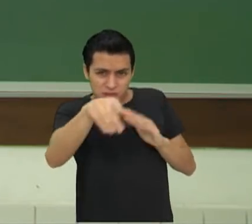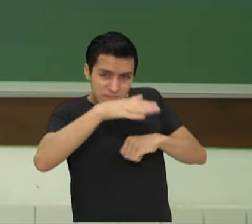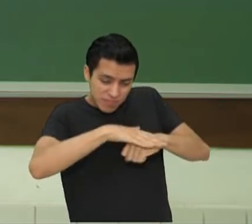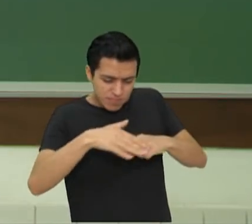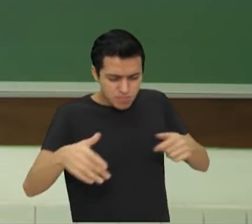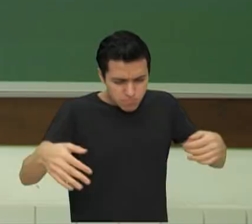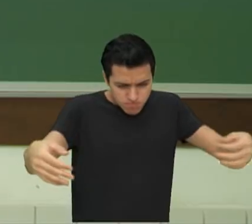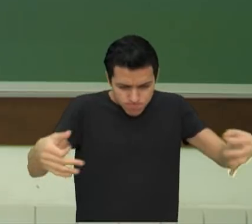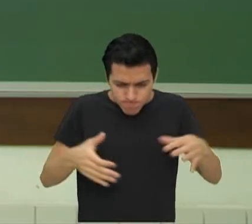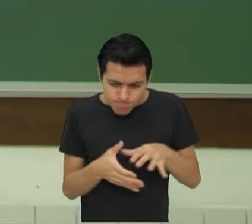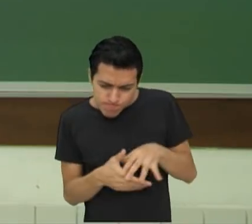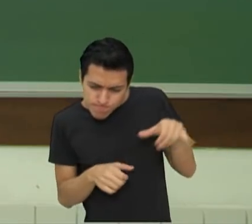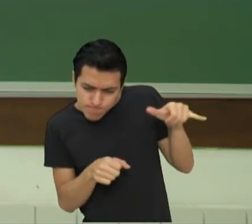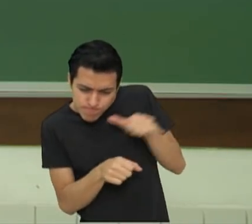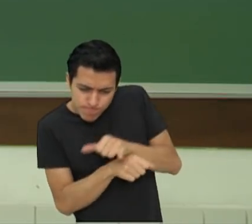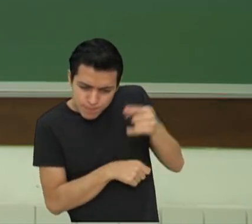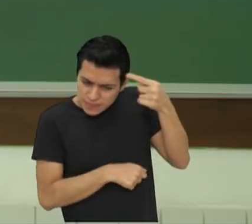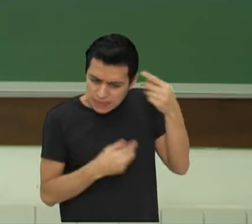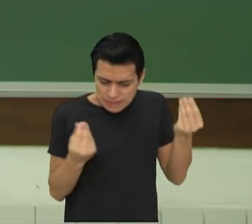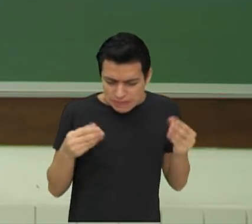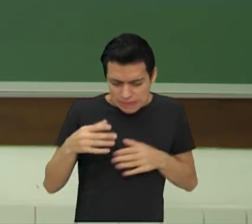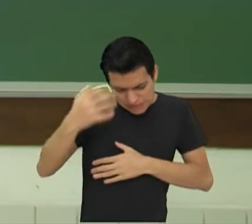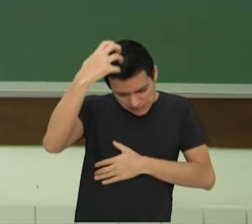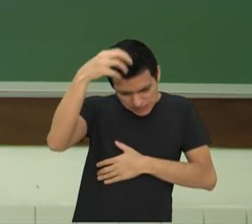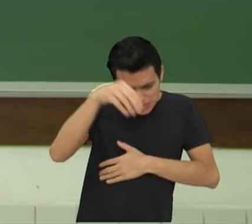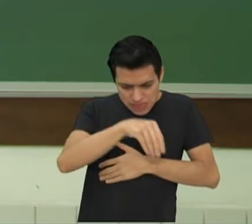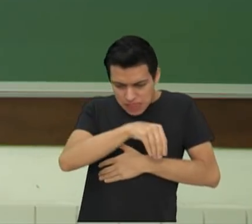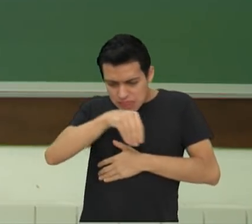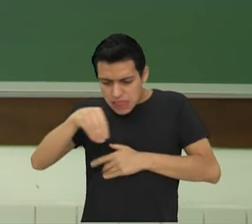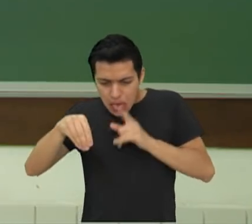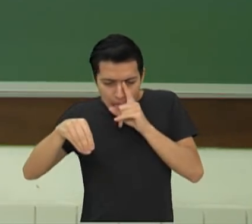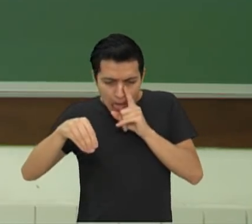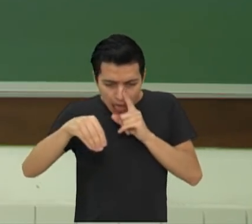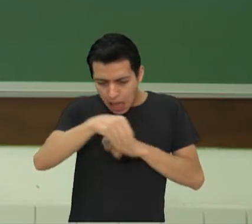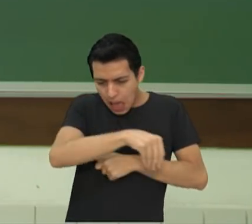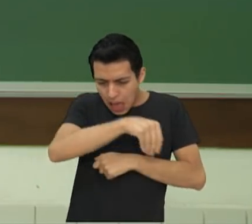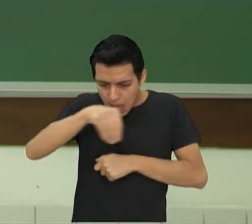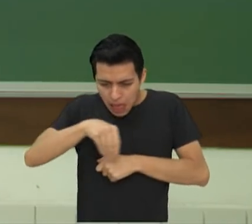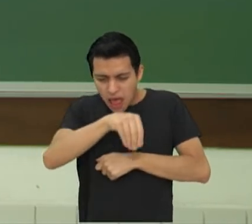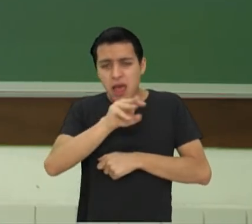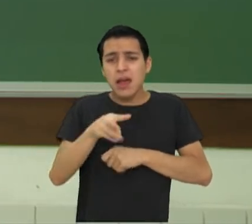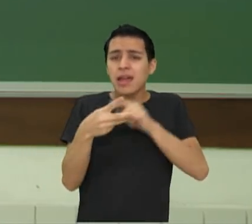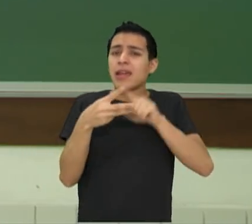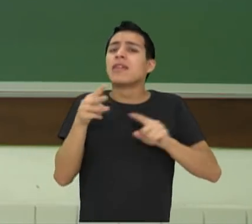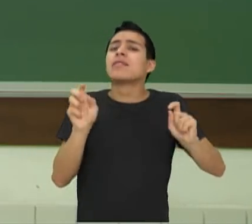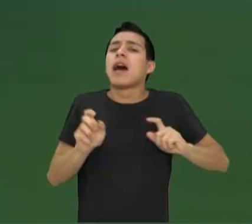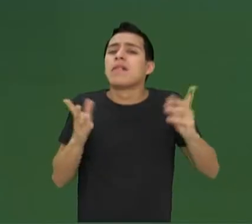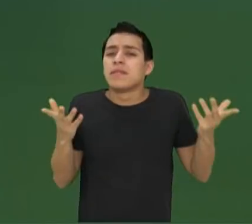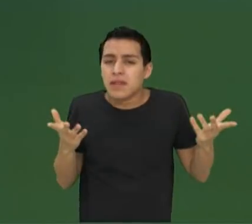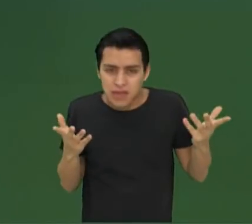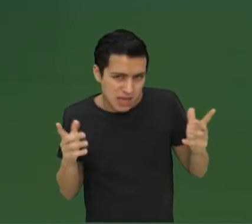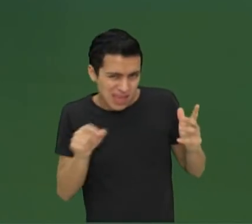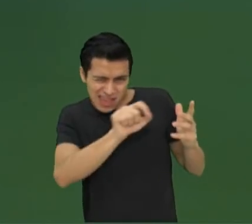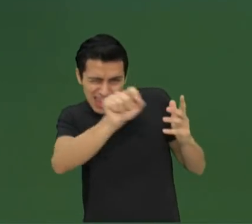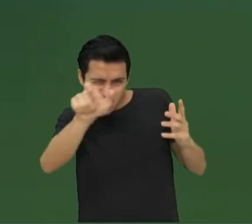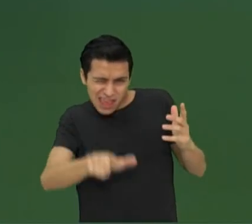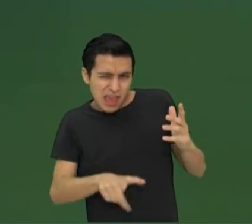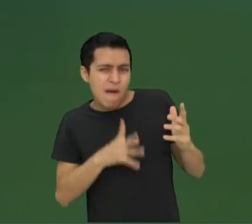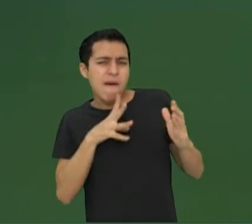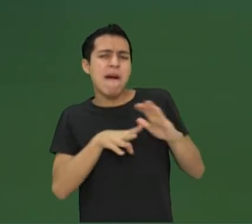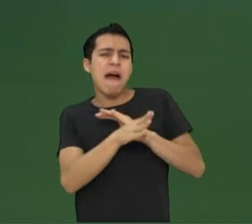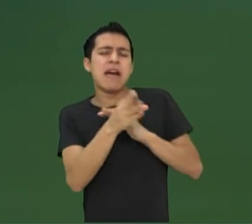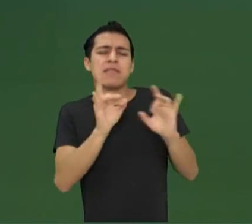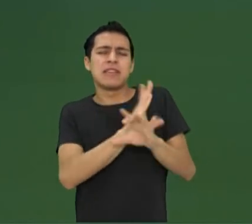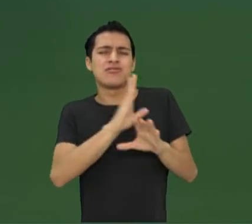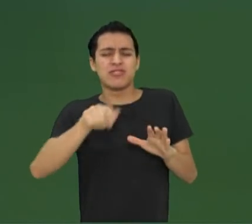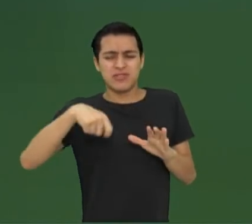aonde que eu posso, o que eu posso fazer para tirar meu rei preto do cheque. São 3 jogadas. Para quem já tem uma habilidade